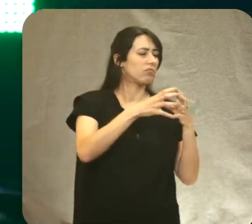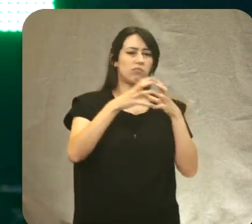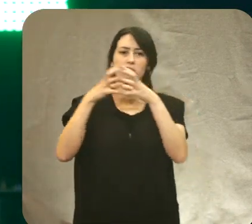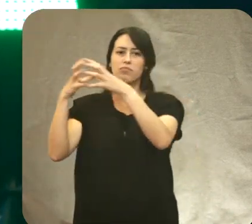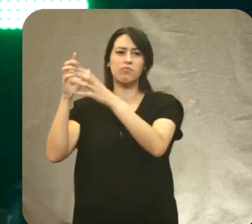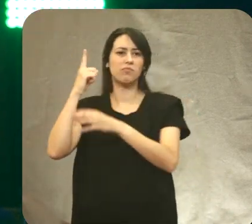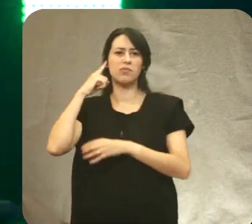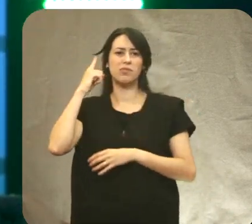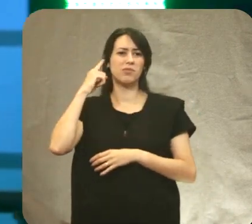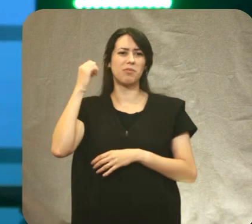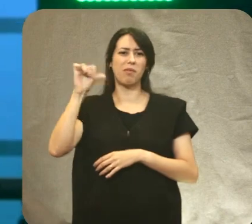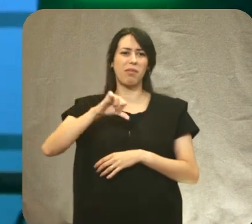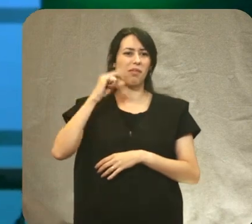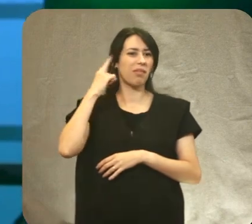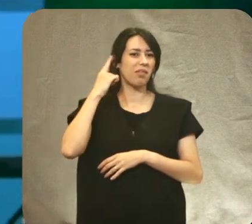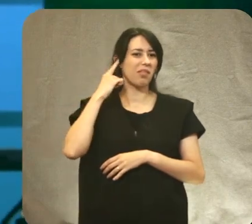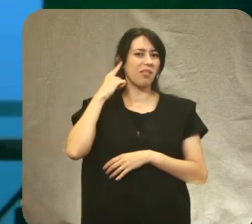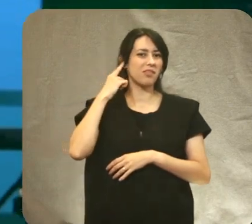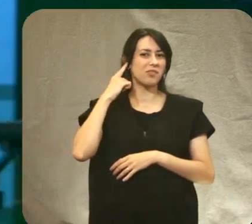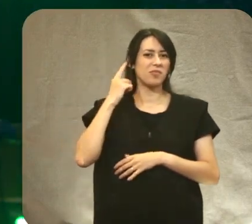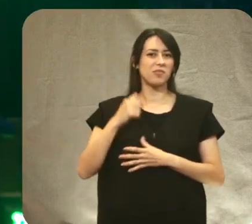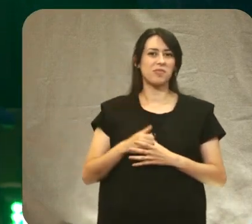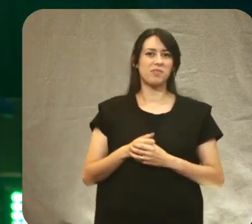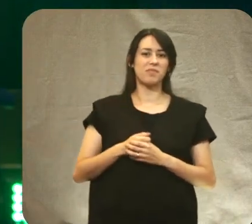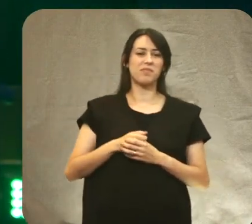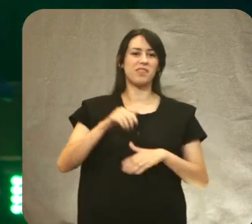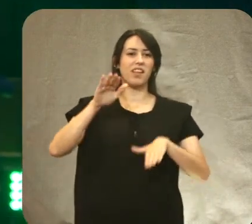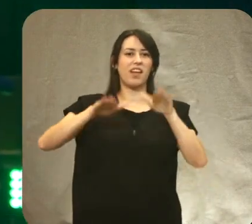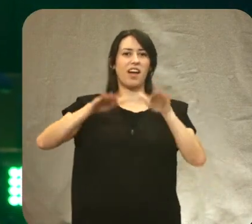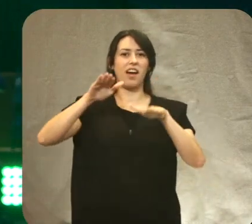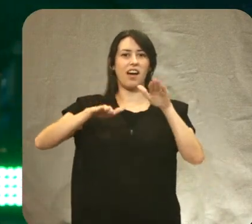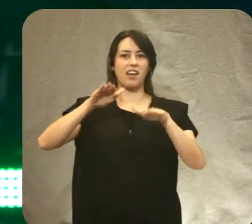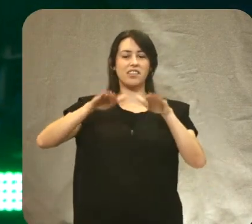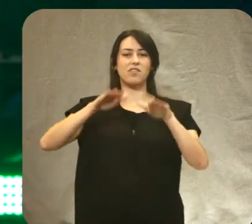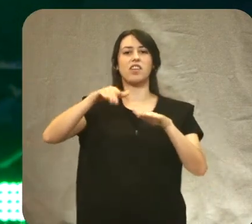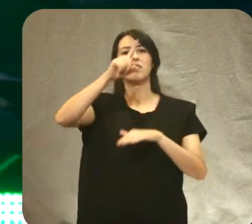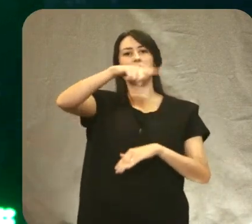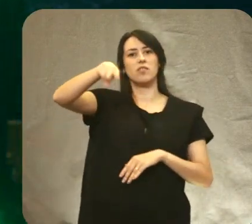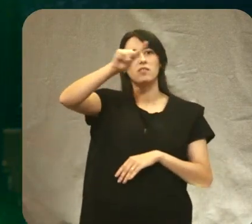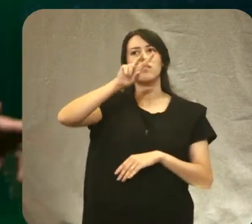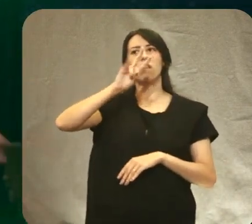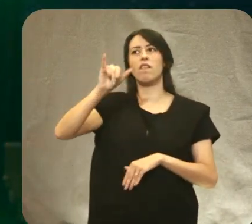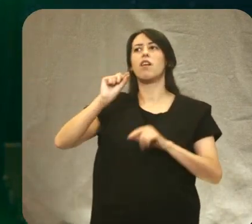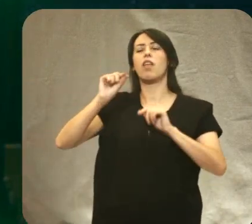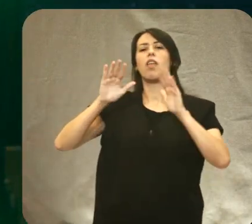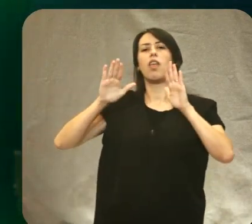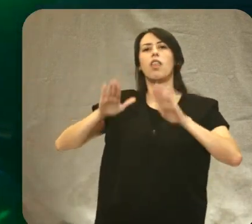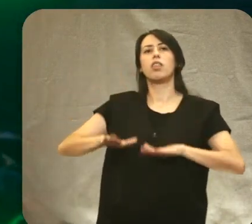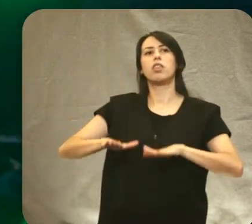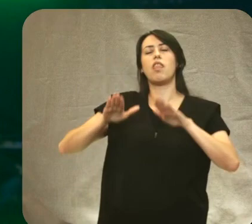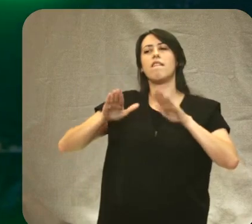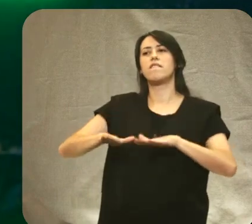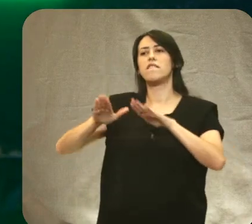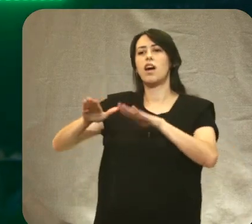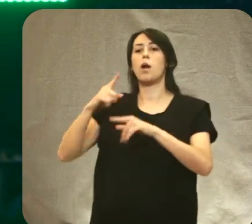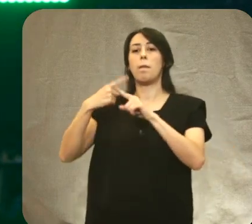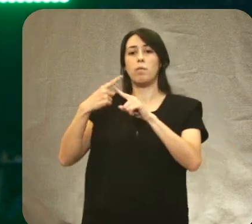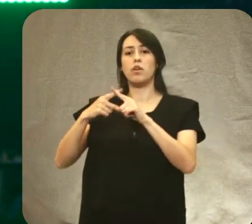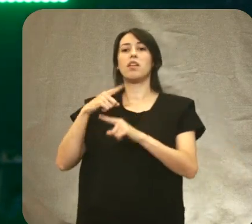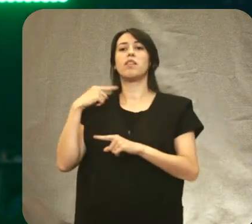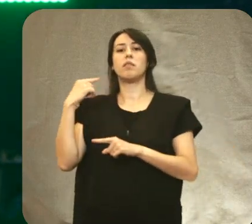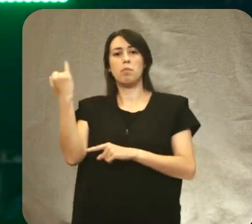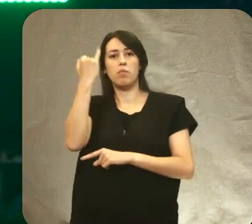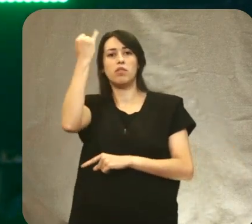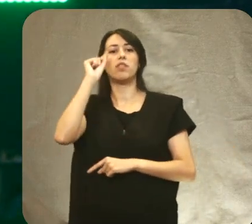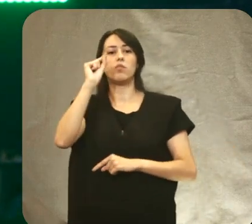não vamos deixar as pessoas pelo caminho. Talvez vou pisar no freio, algumas mudanças vão acontecendo devagarinho. Por quê? Porque o mais importante é chegar lá